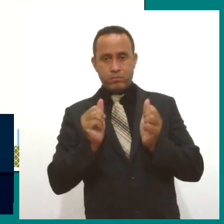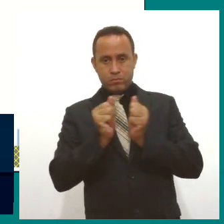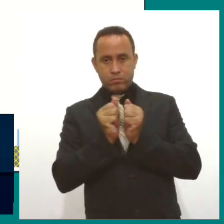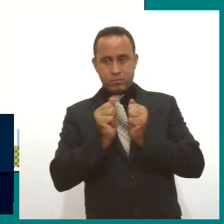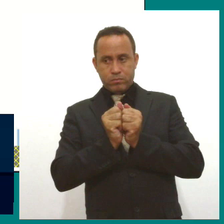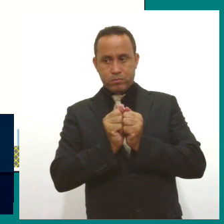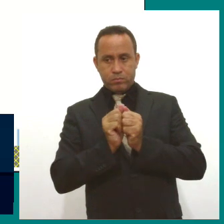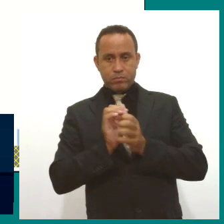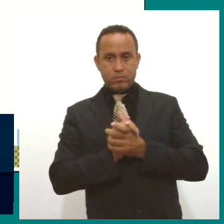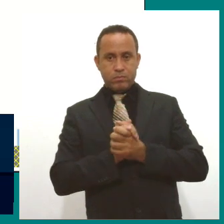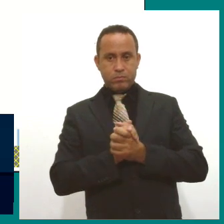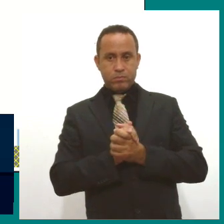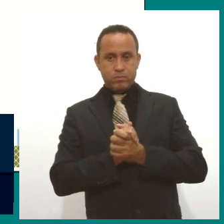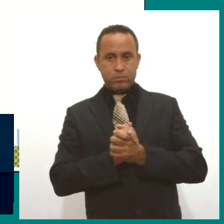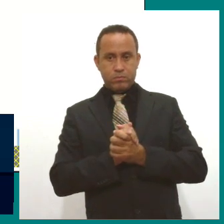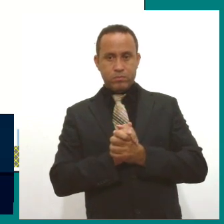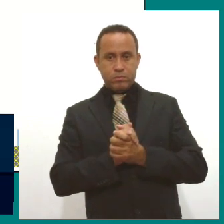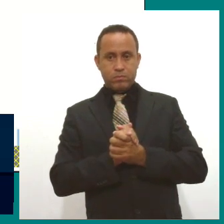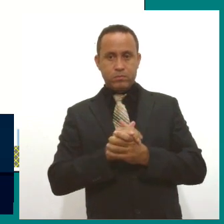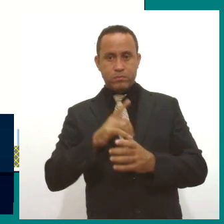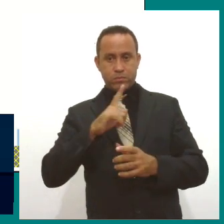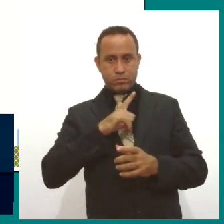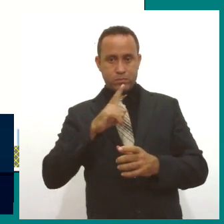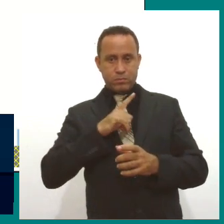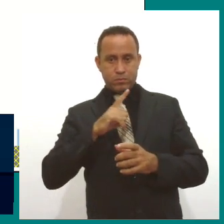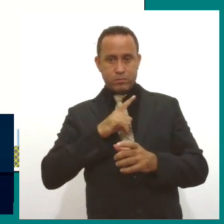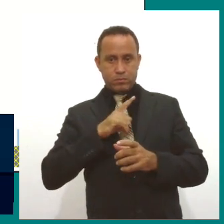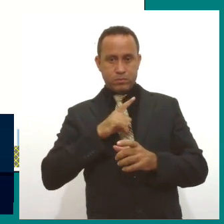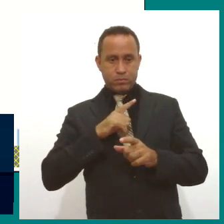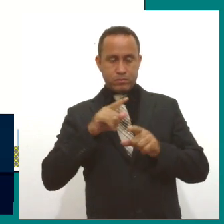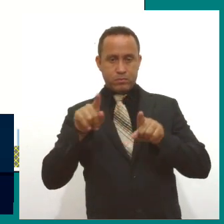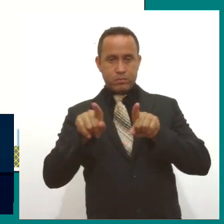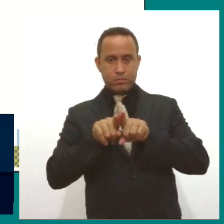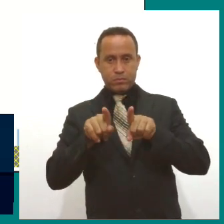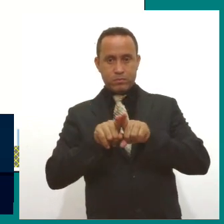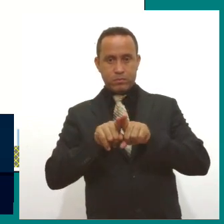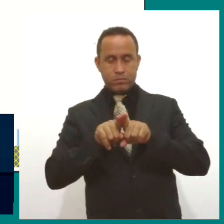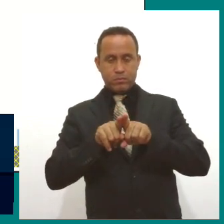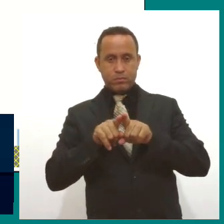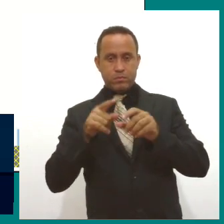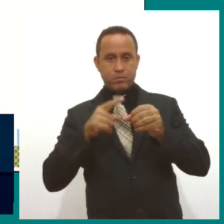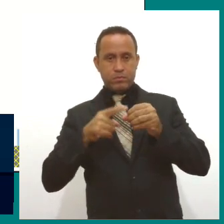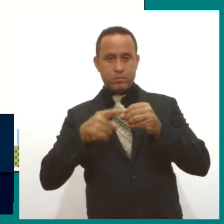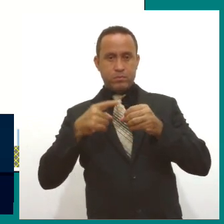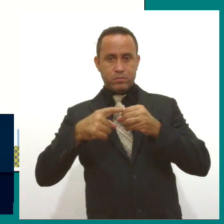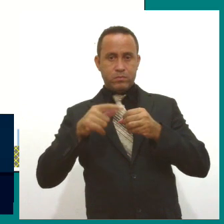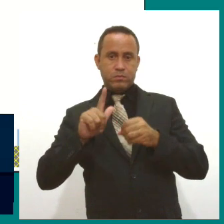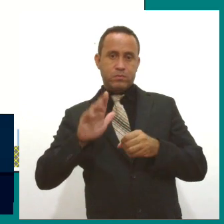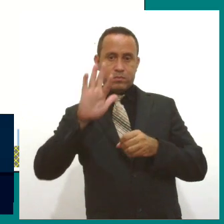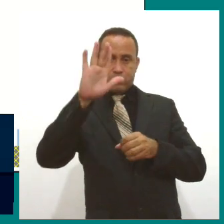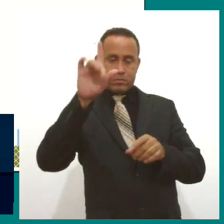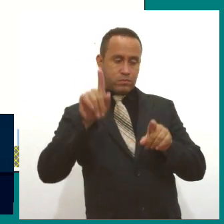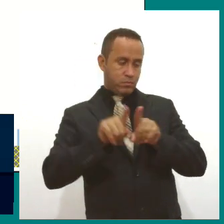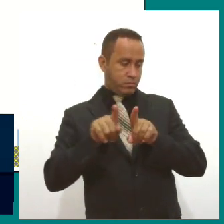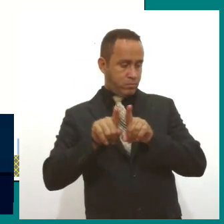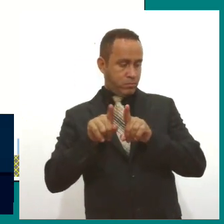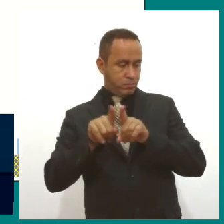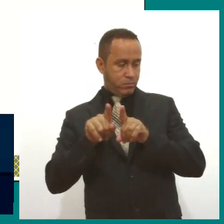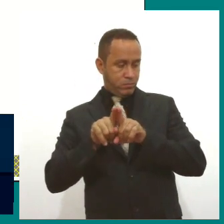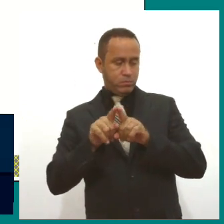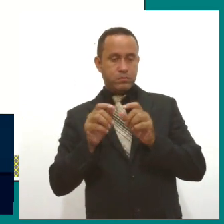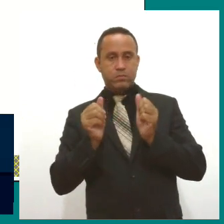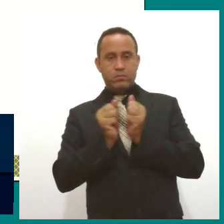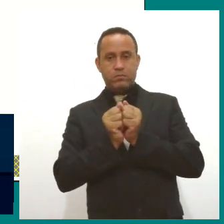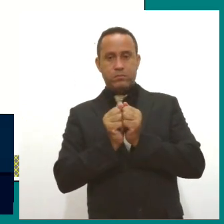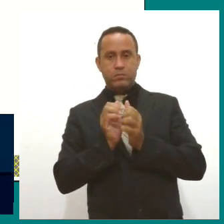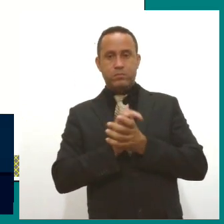abastecimento humano, que são Jacarecica 1 e 2 e Ribeira, Dionísio Machado, em Lagarde, Jaberi, em Tobias Barreto. Pode